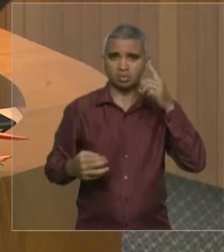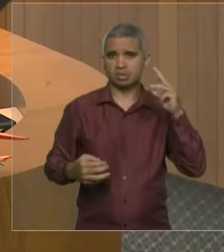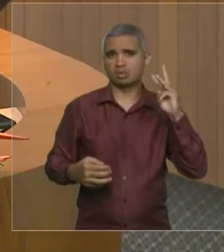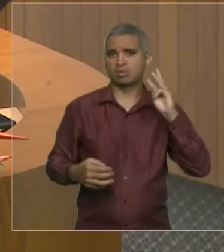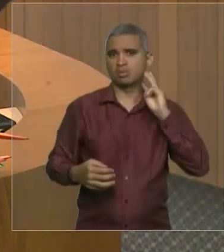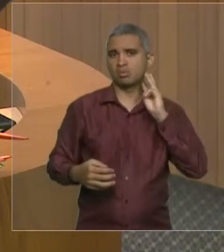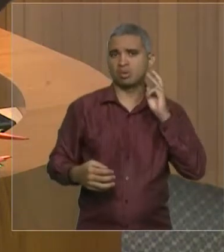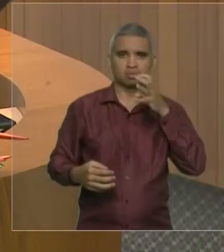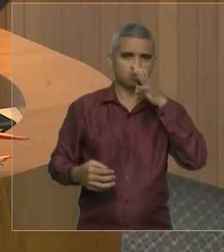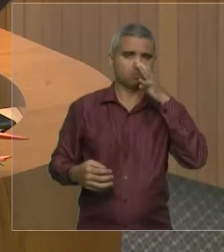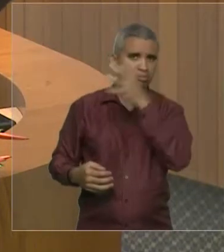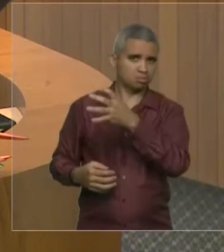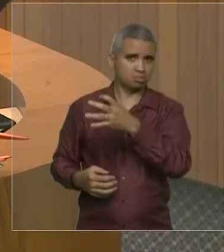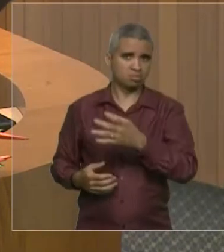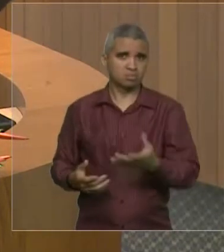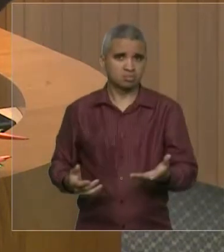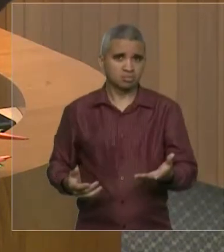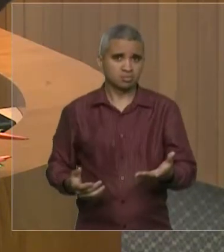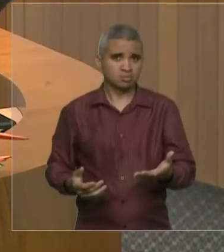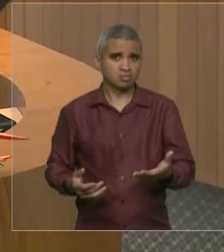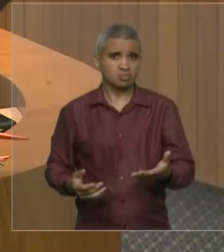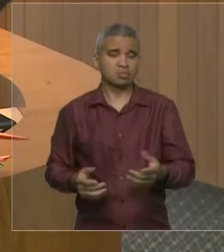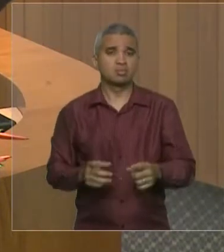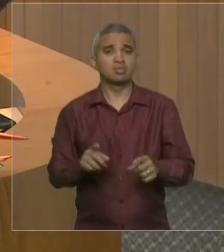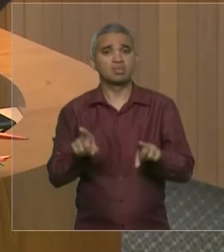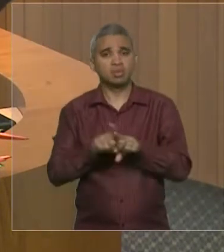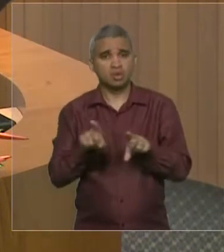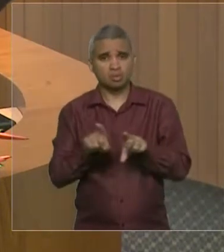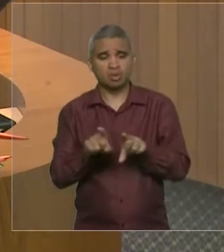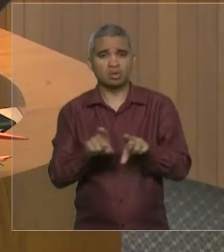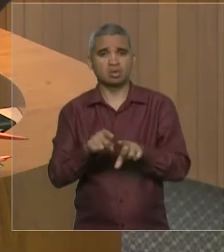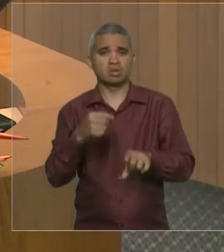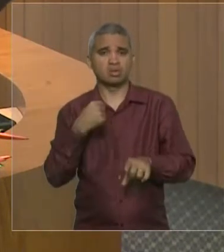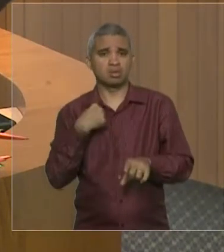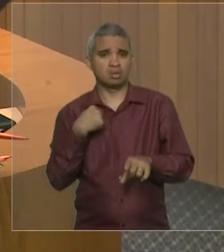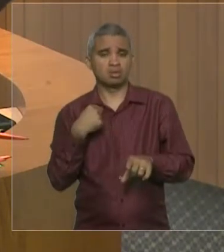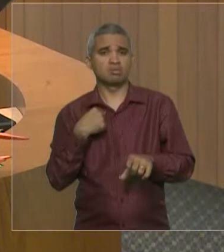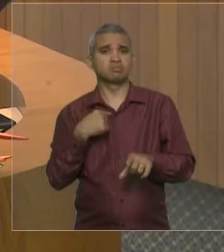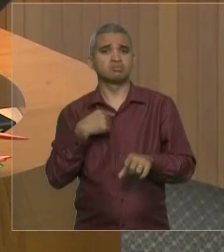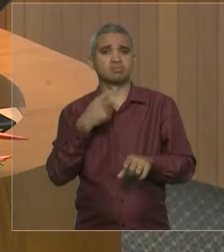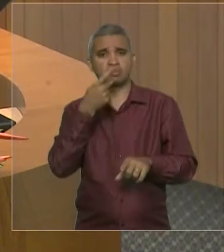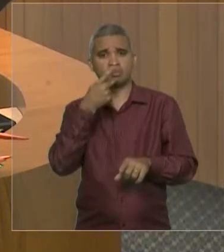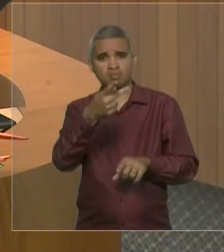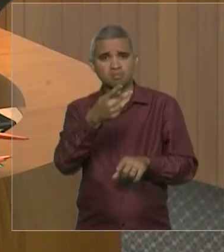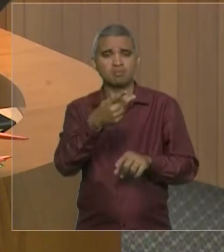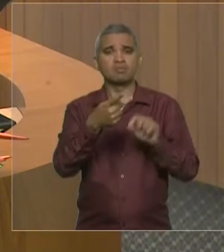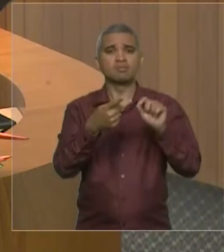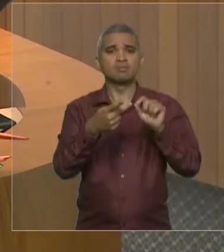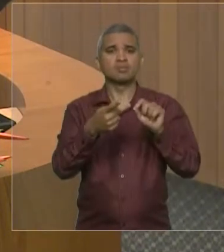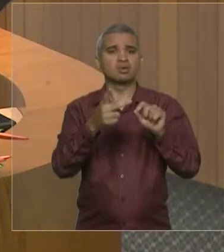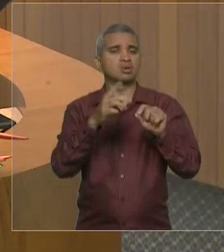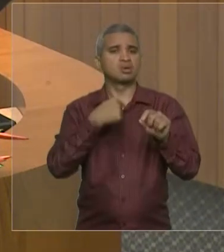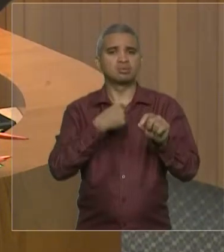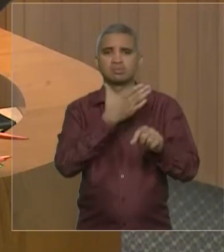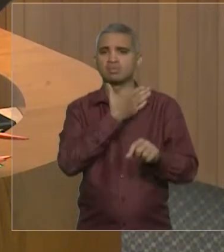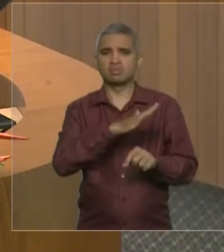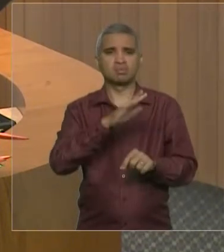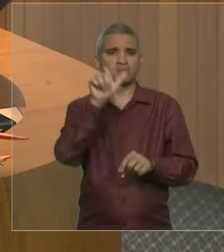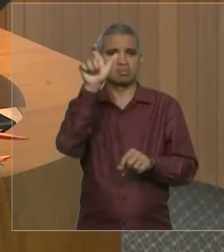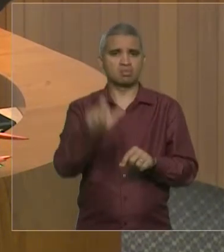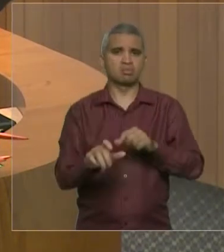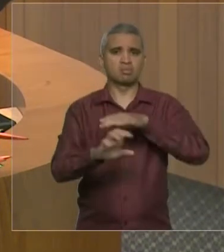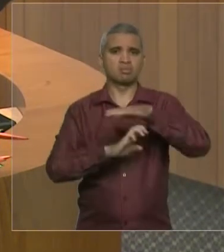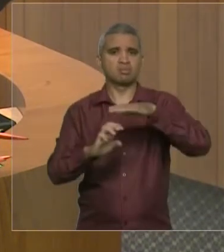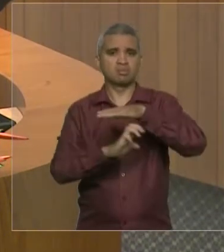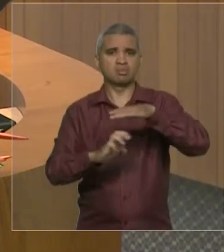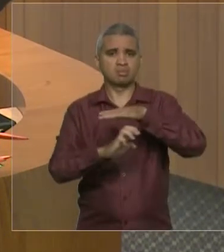a ver, e venho aqui manifestar o repúdio à WPR pela incapacidade de resolver a situação